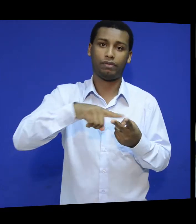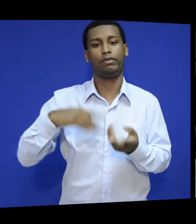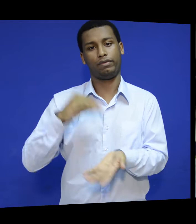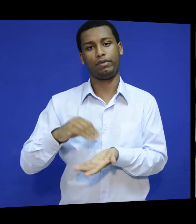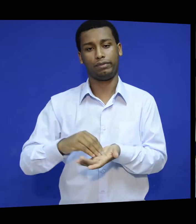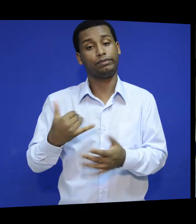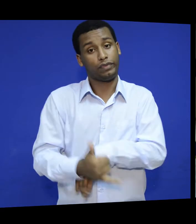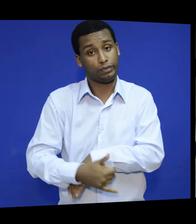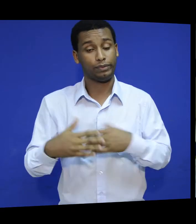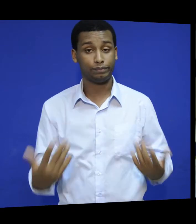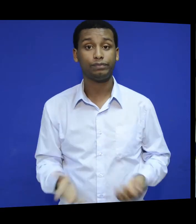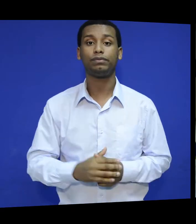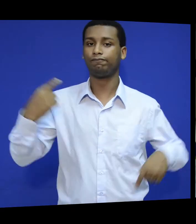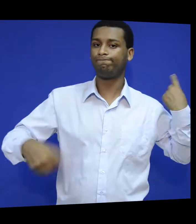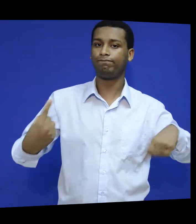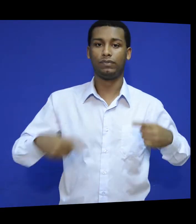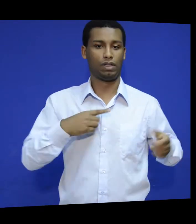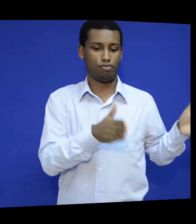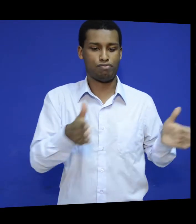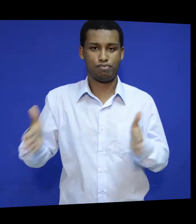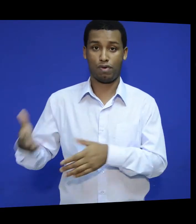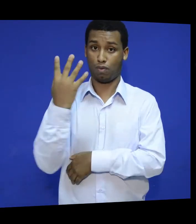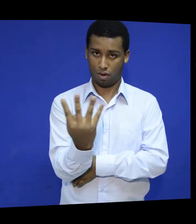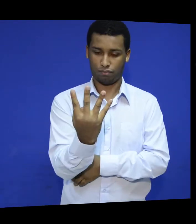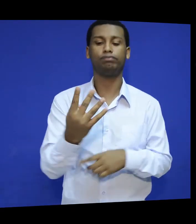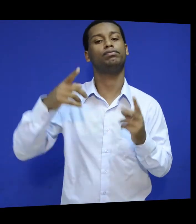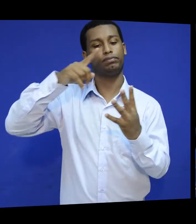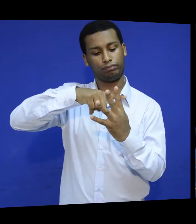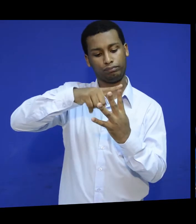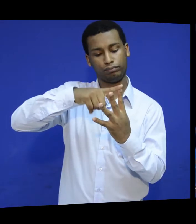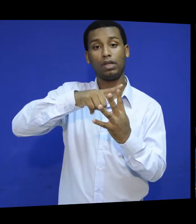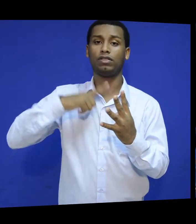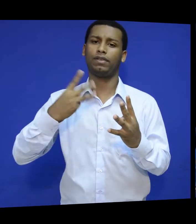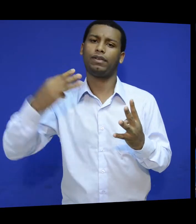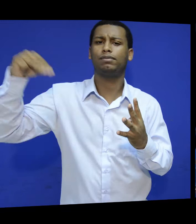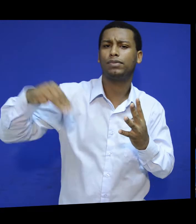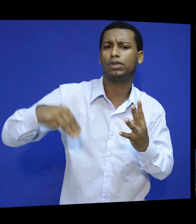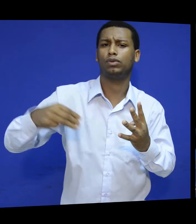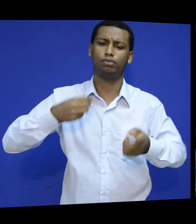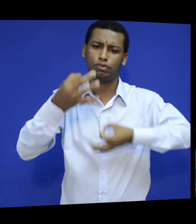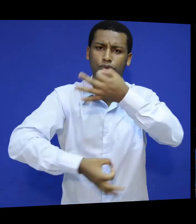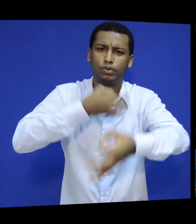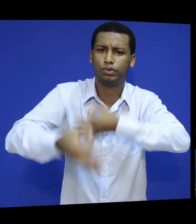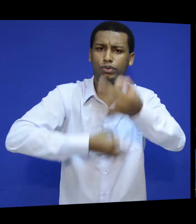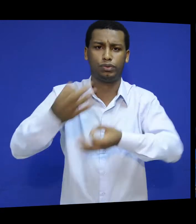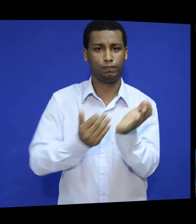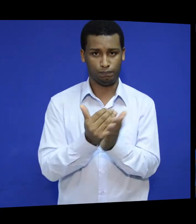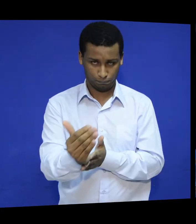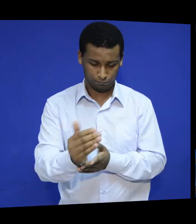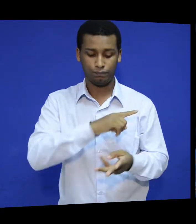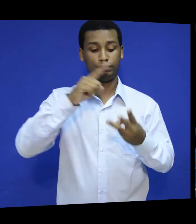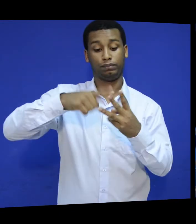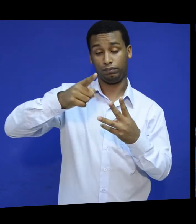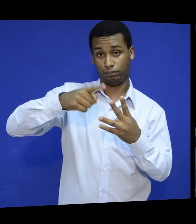pesquisa, do Paulo Bauer e do Raimundo Colombo. O debate foi dividido em 4 blocos. No primeiro, os candidatos tinham 3 minutos para